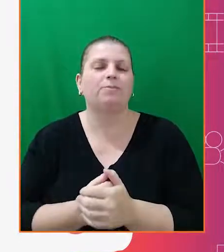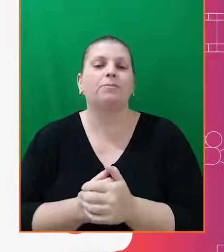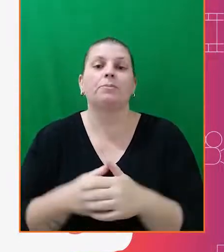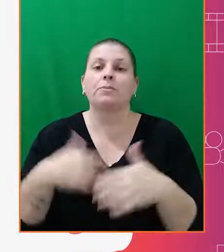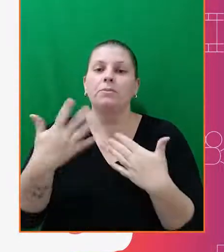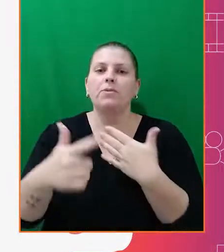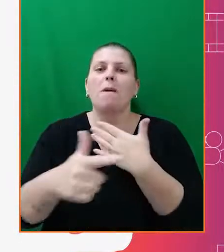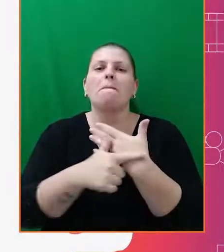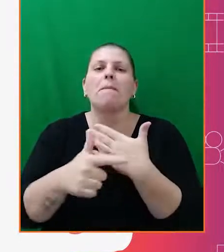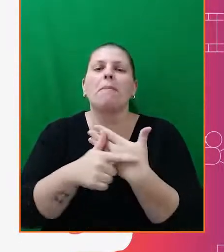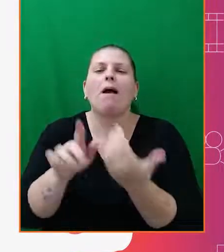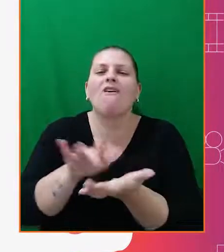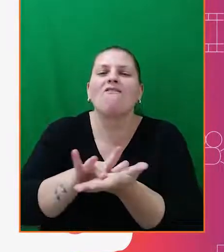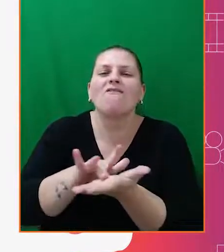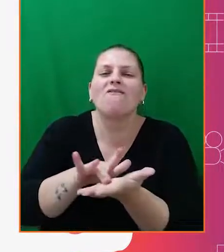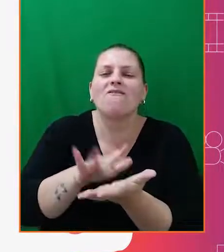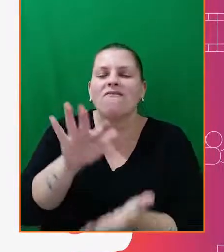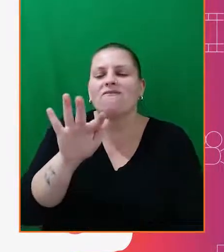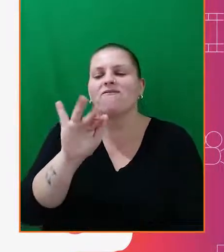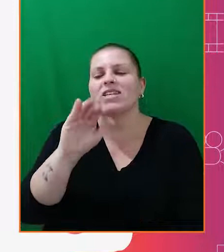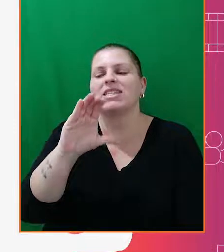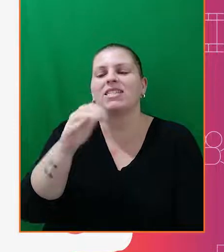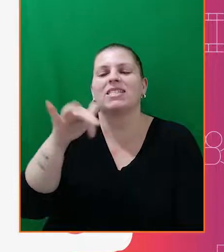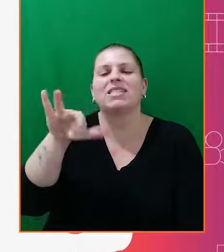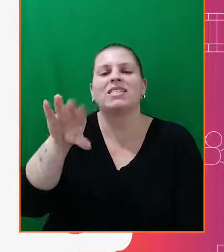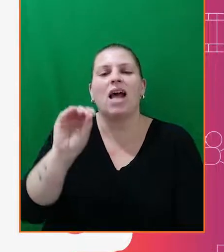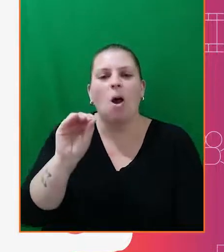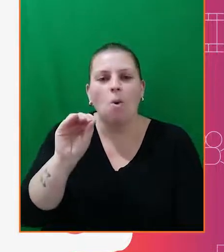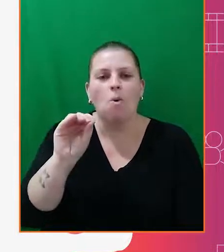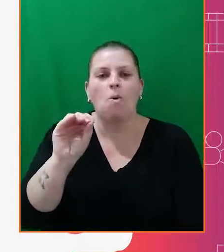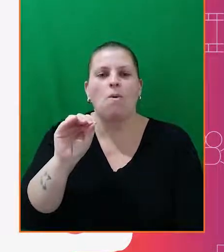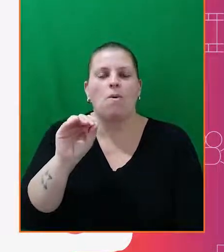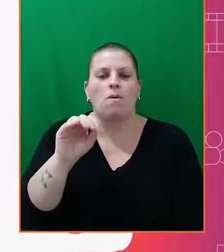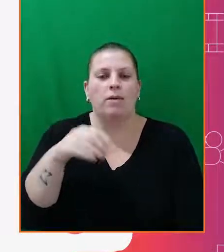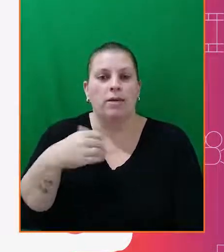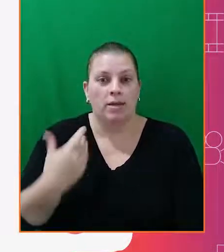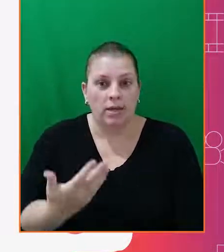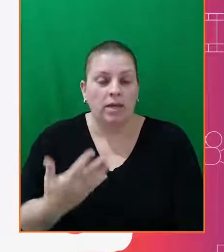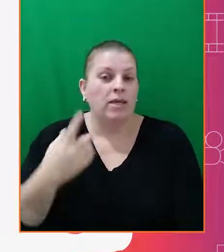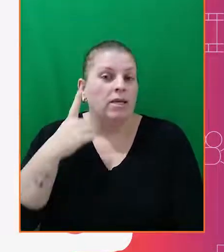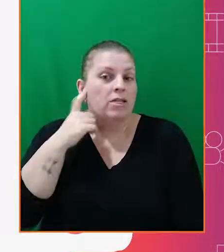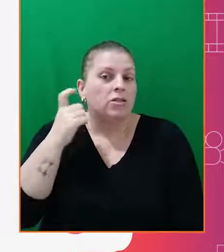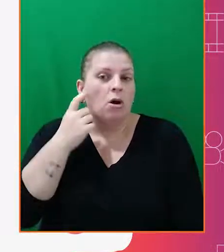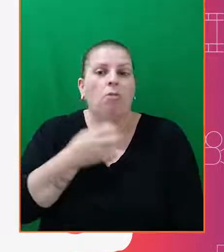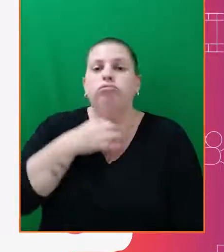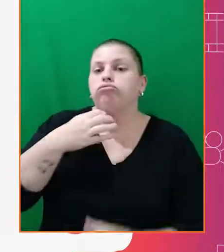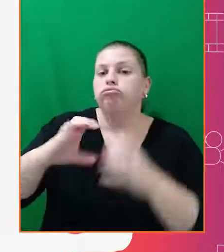músicos então assumem esses papéis ficcionais, né, e a sua roupagem sonora.